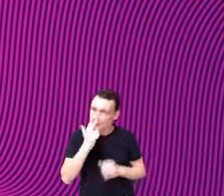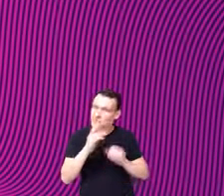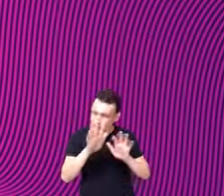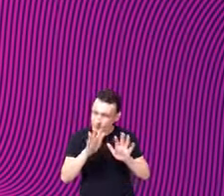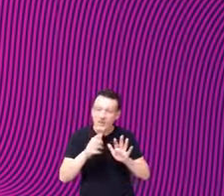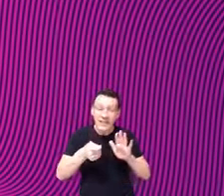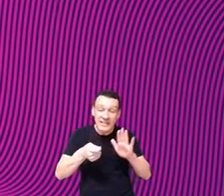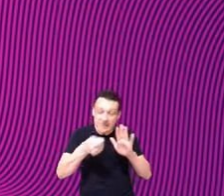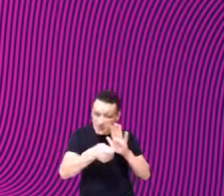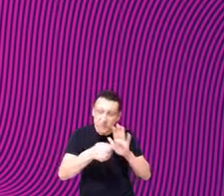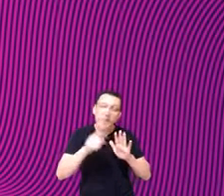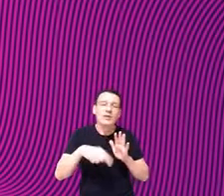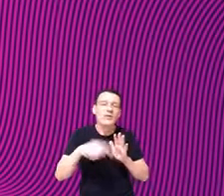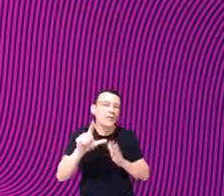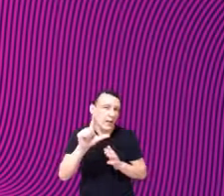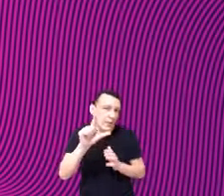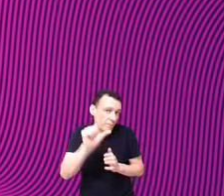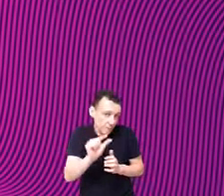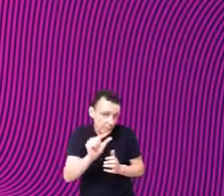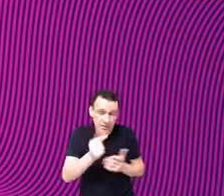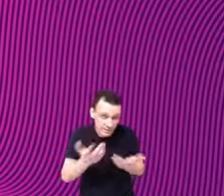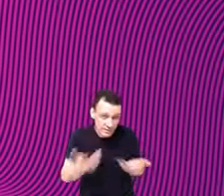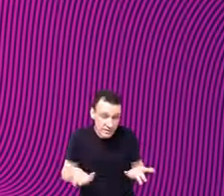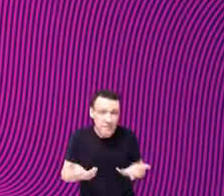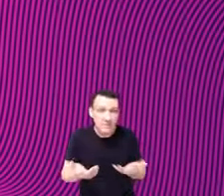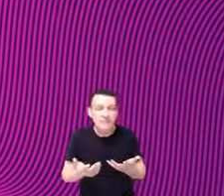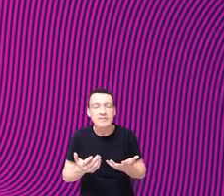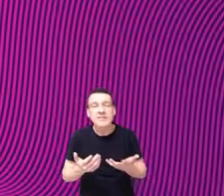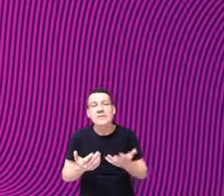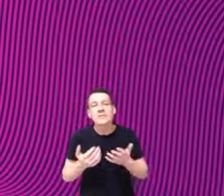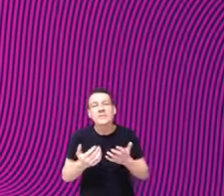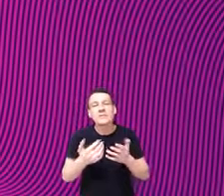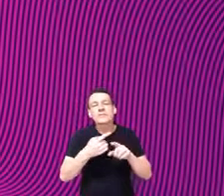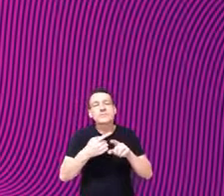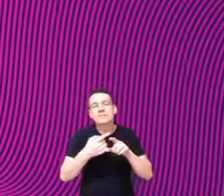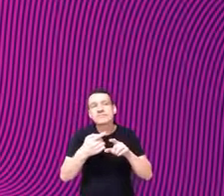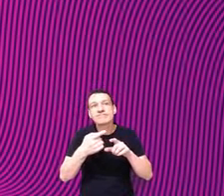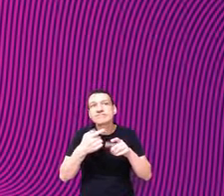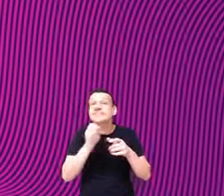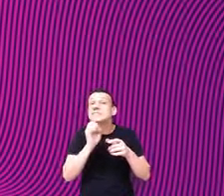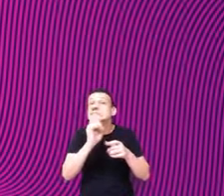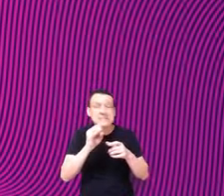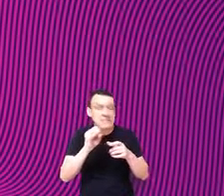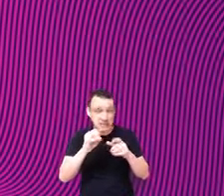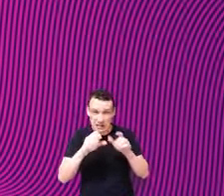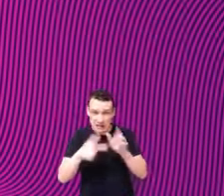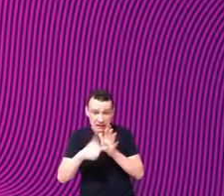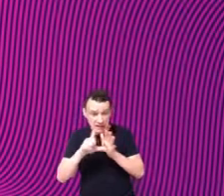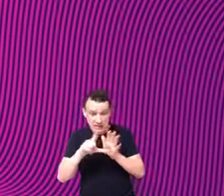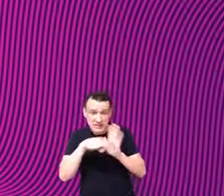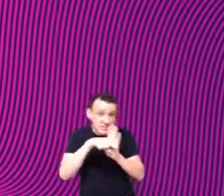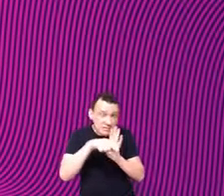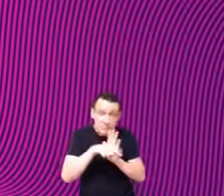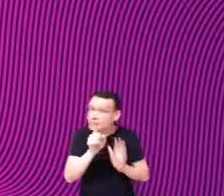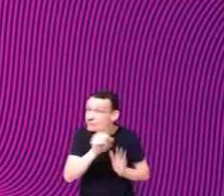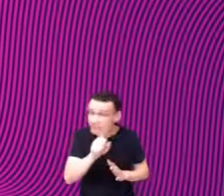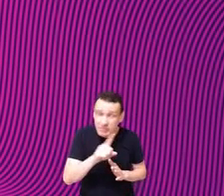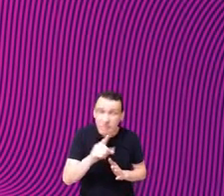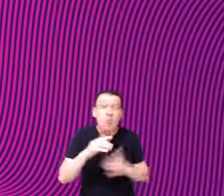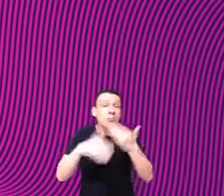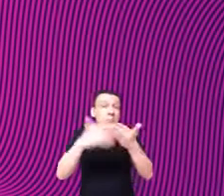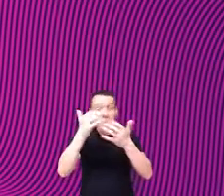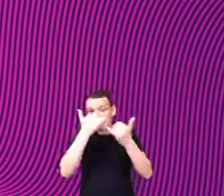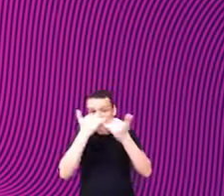do gasto que você vai ter com tudo que vem pela frente. E lembrar, assim, né, que adulto em